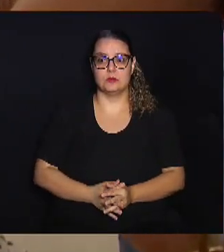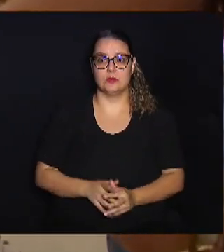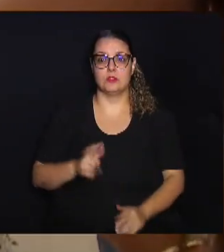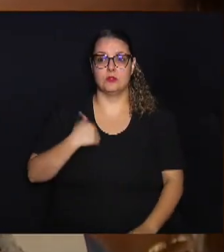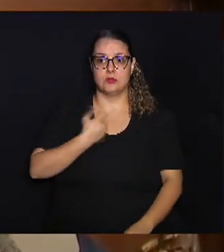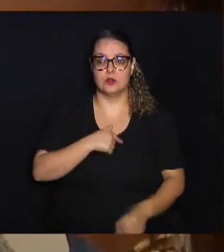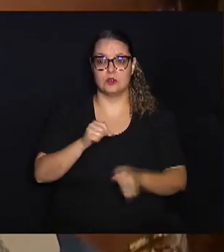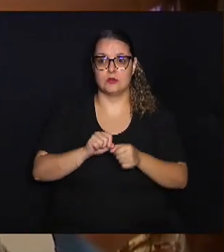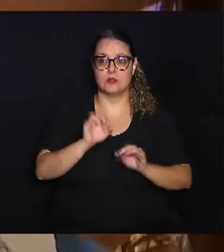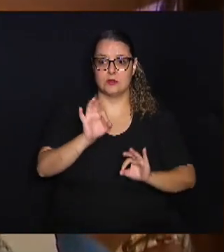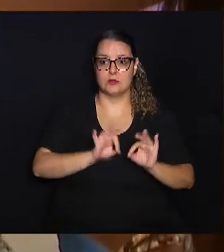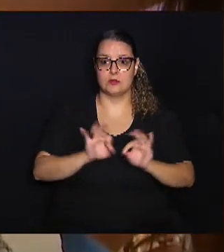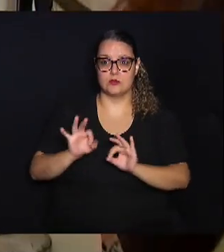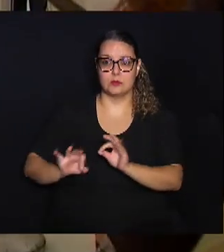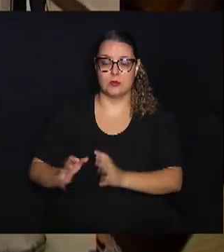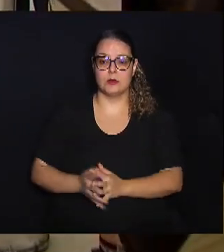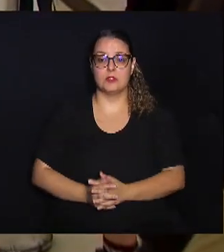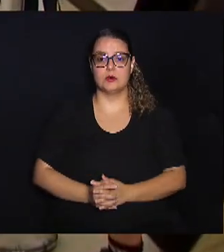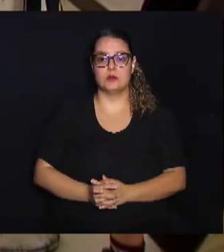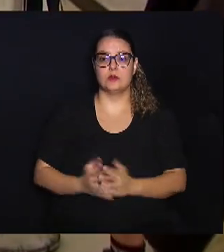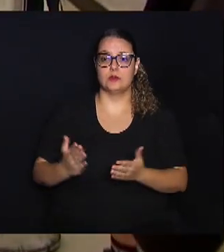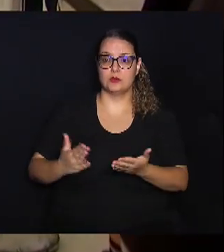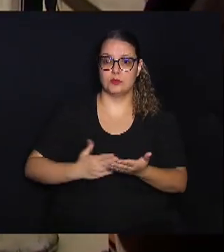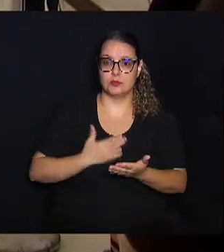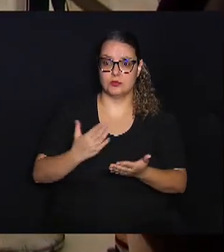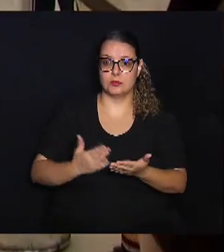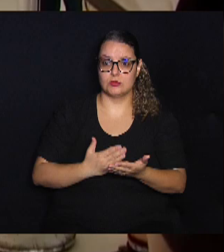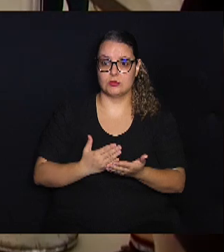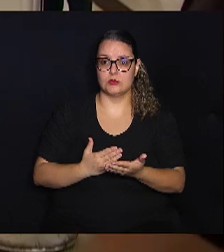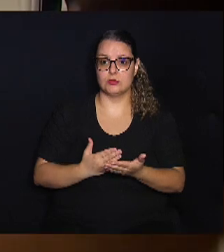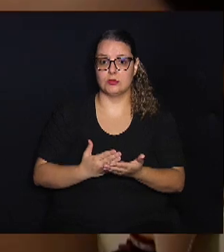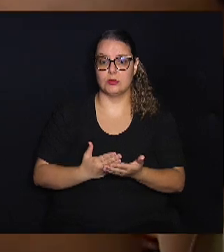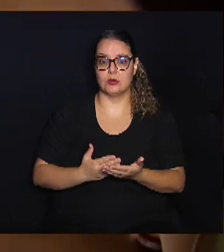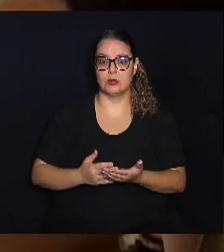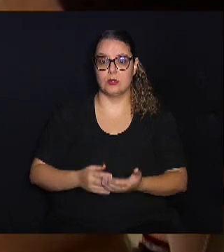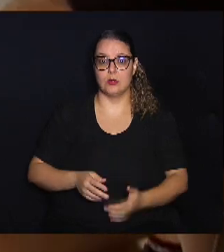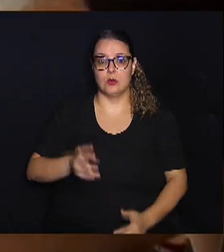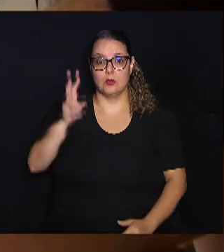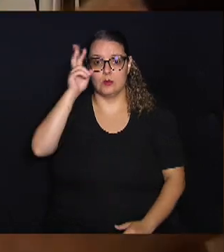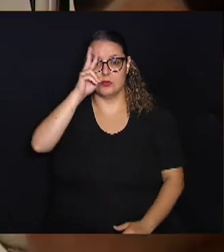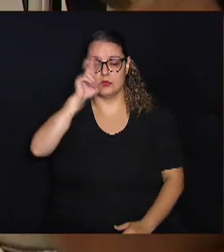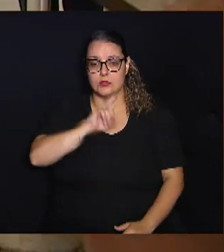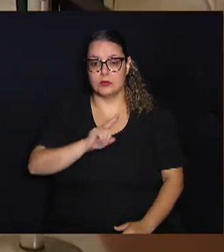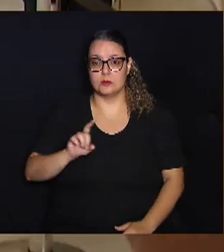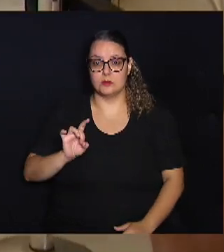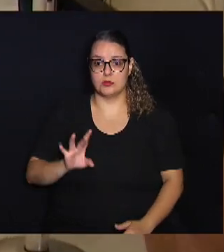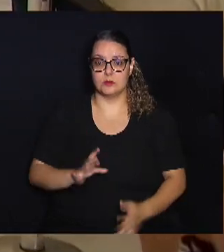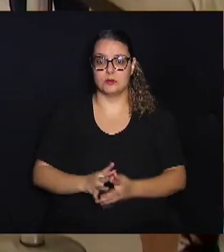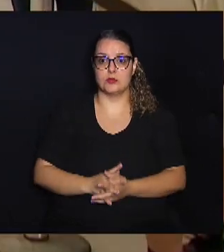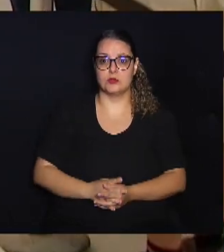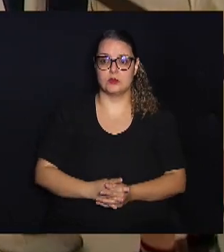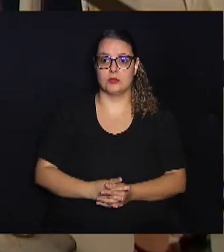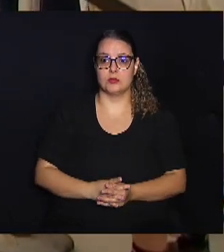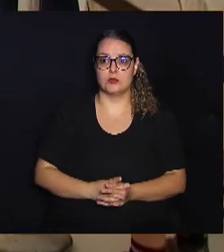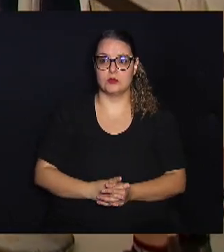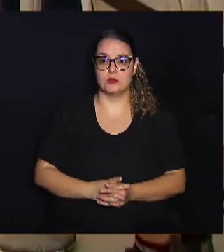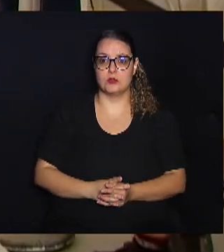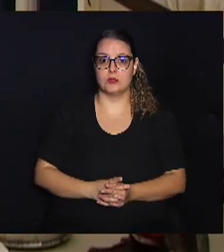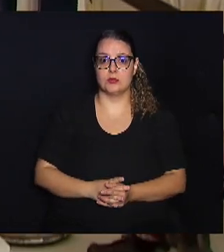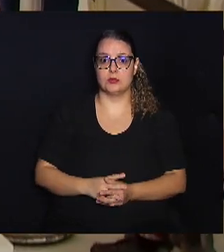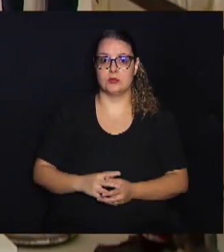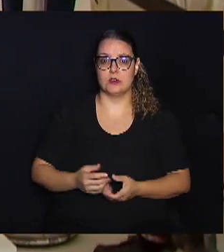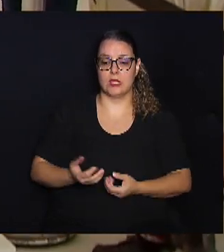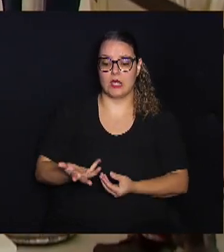Nós organizamos um livro compondo não apenas a parte de arte tumular,